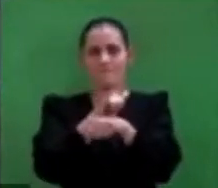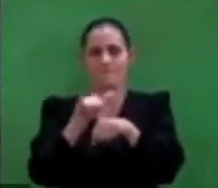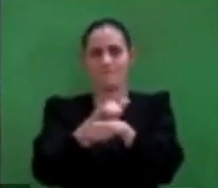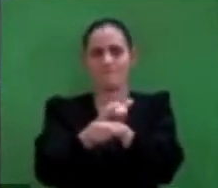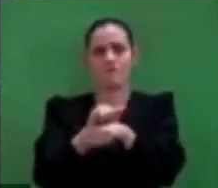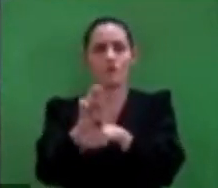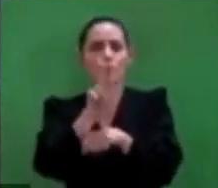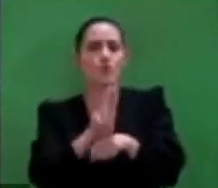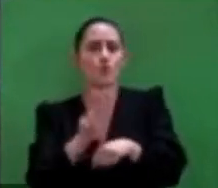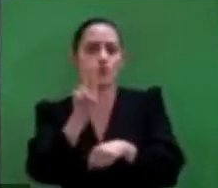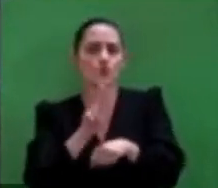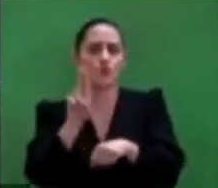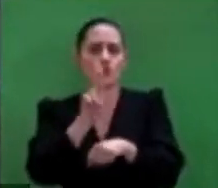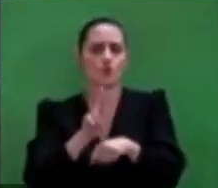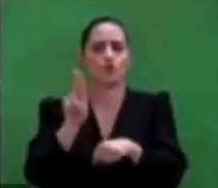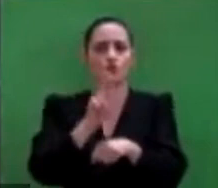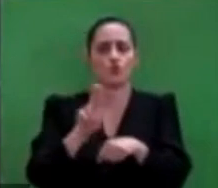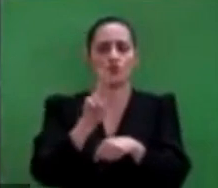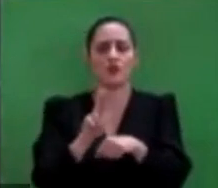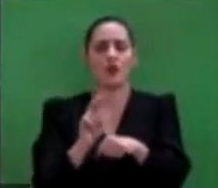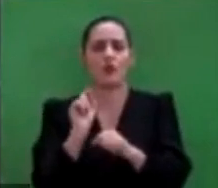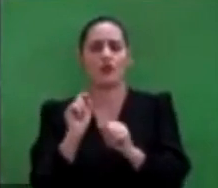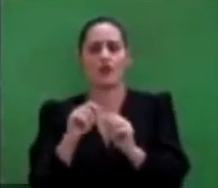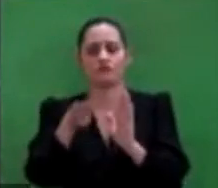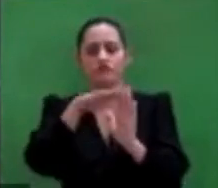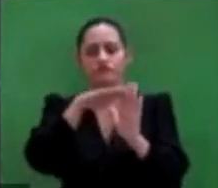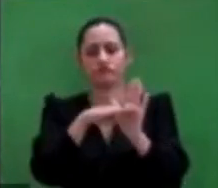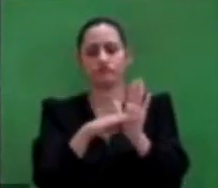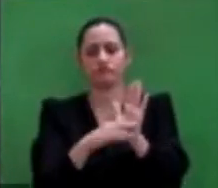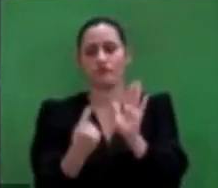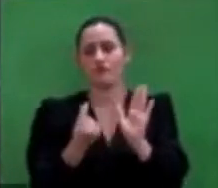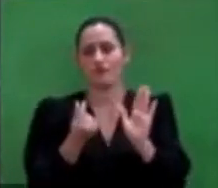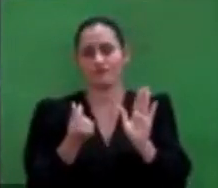através do sistema de registro de preço.